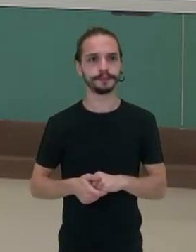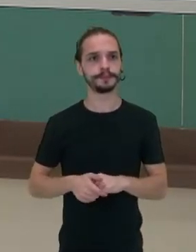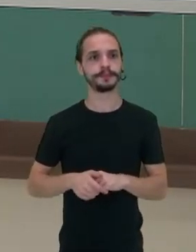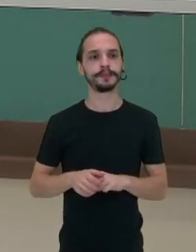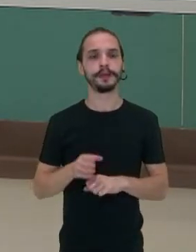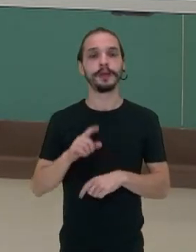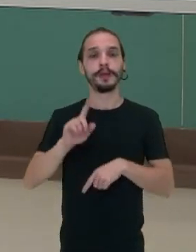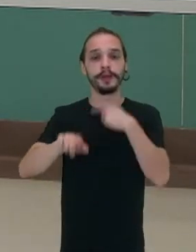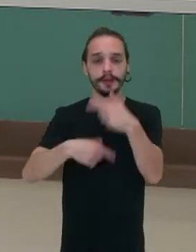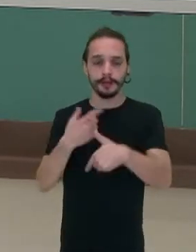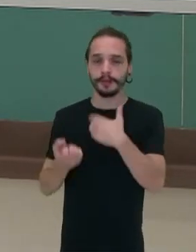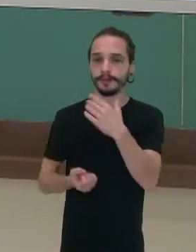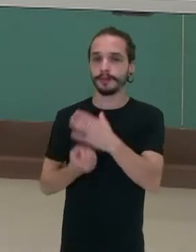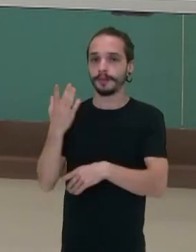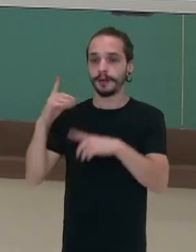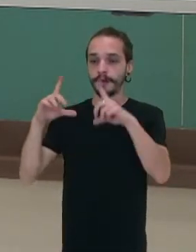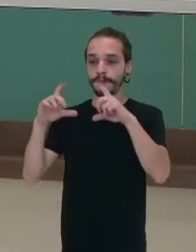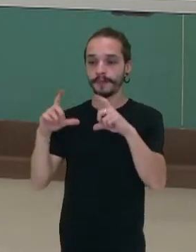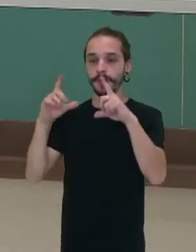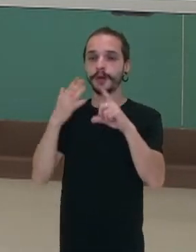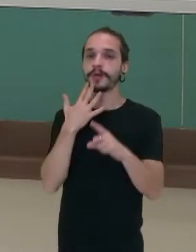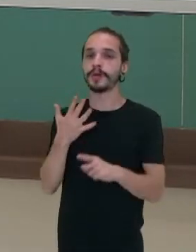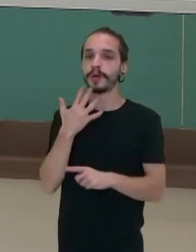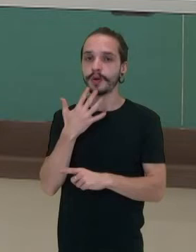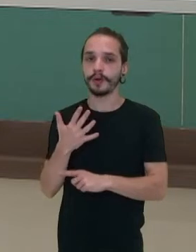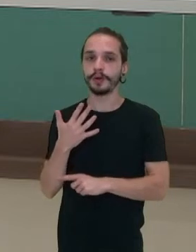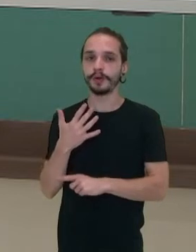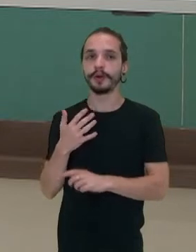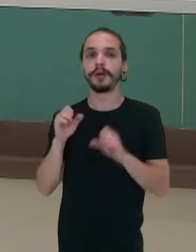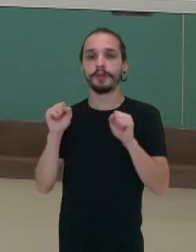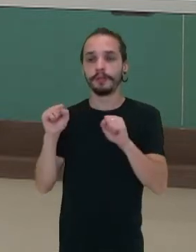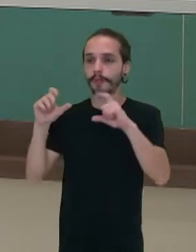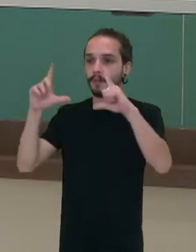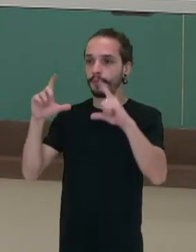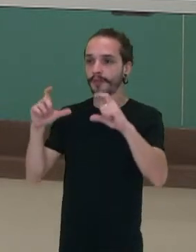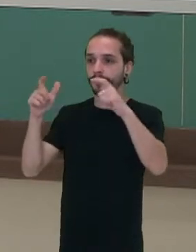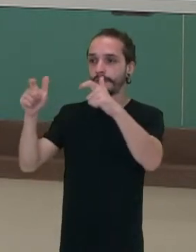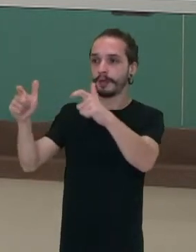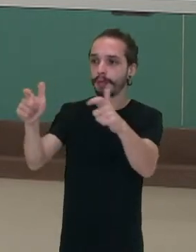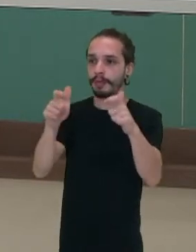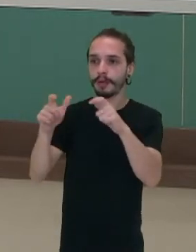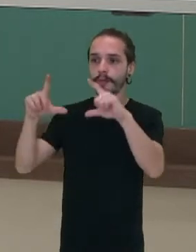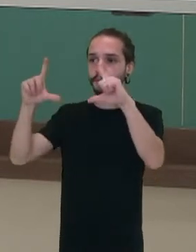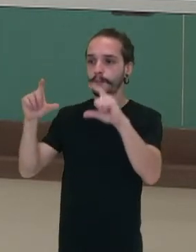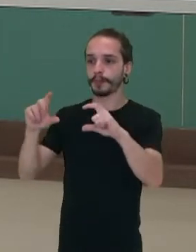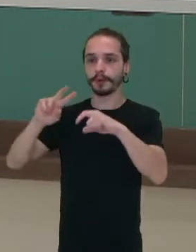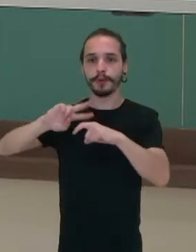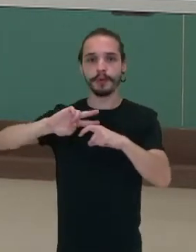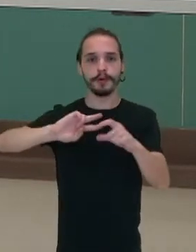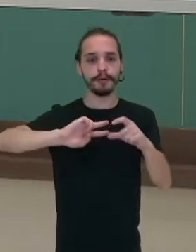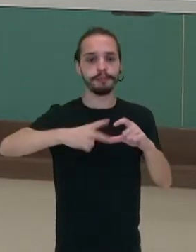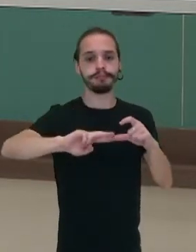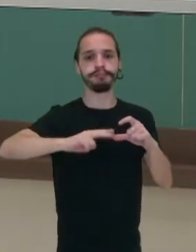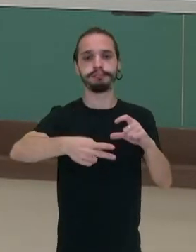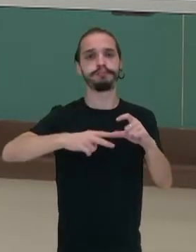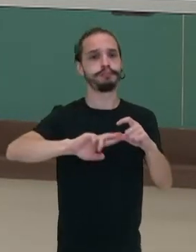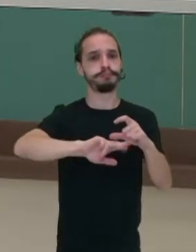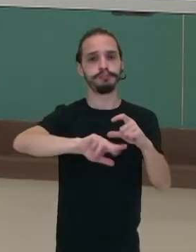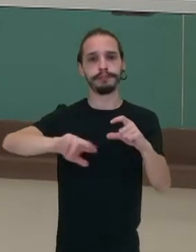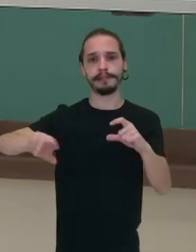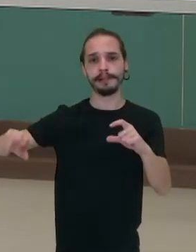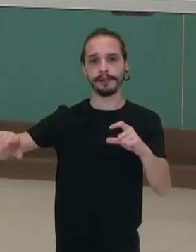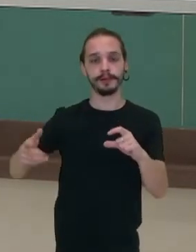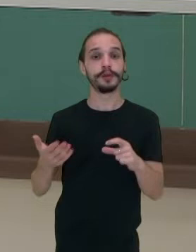colorida, essa fotografia colorida significa o seguinte, que agora eu posso tirar uma foto de algum lugar e eu posso reproduzir cópias dessa foto e agora ela